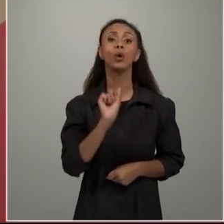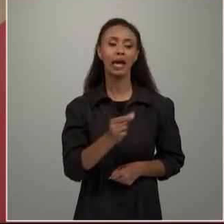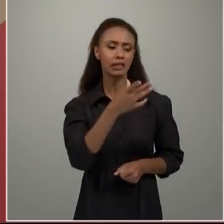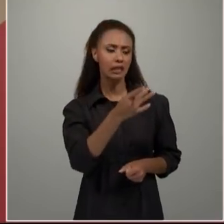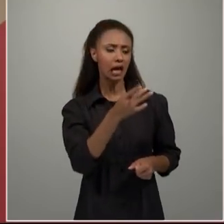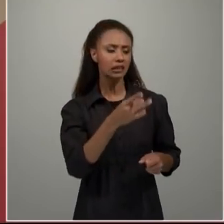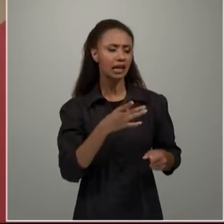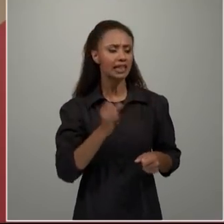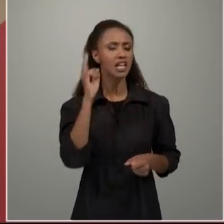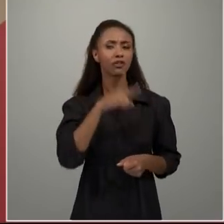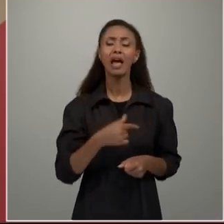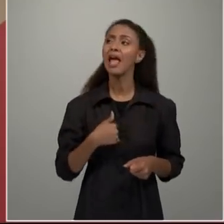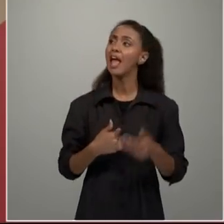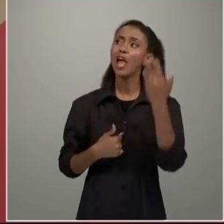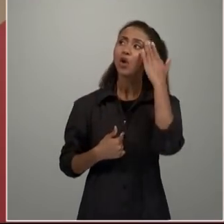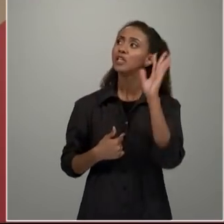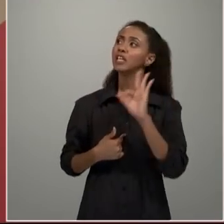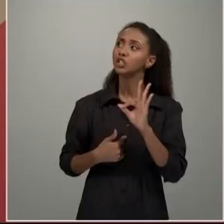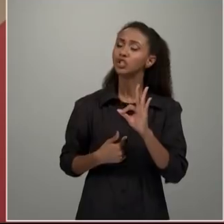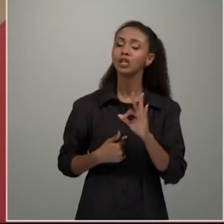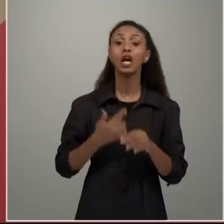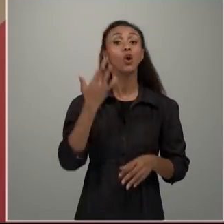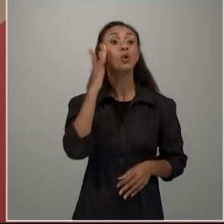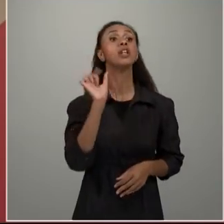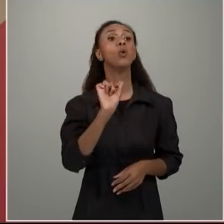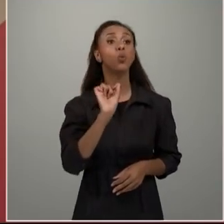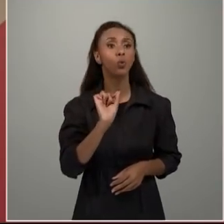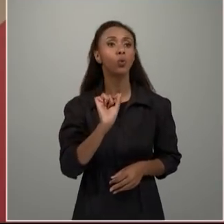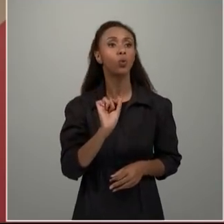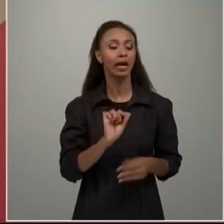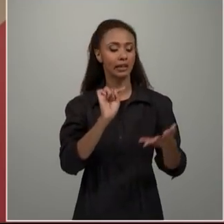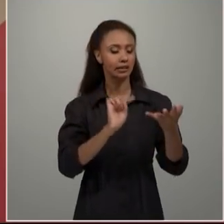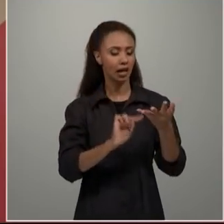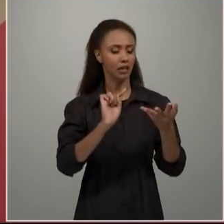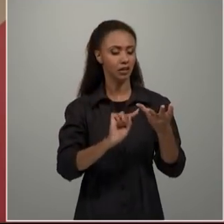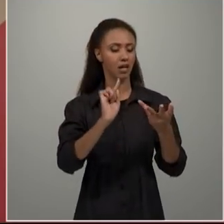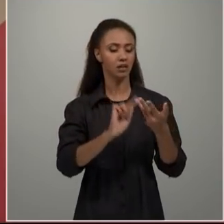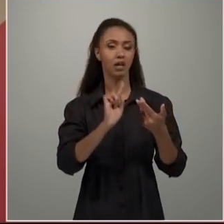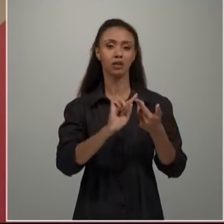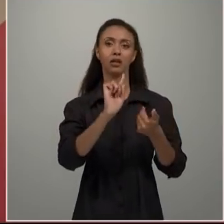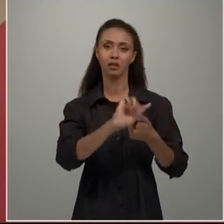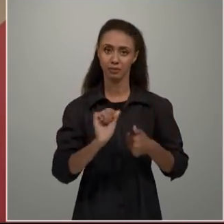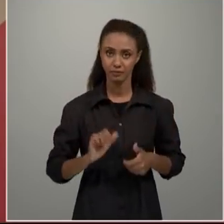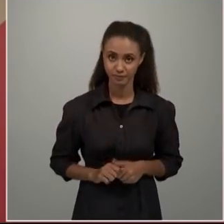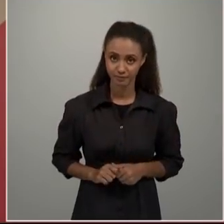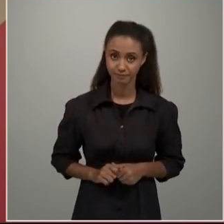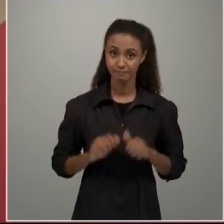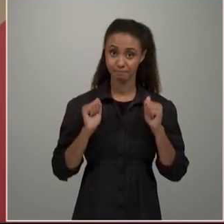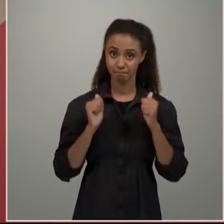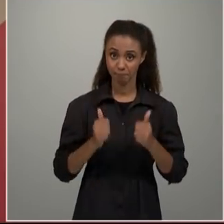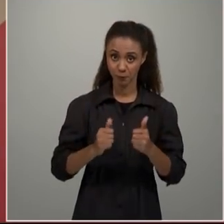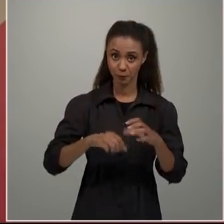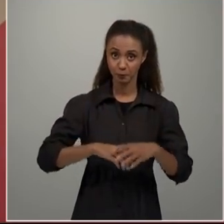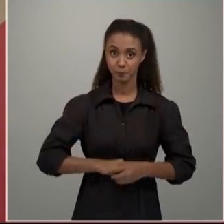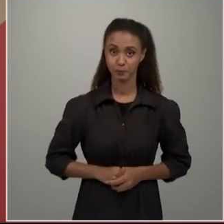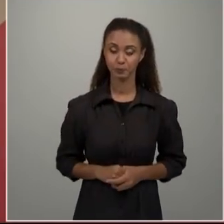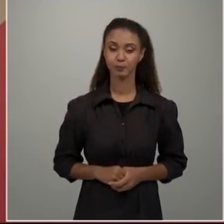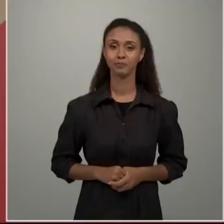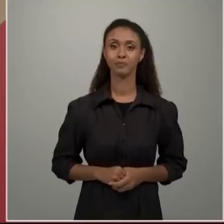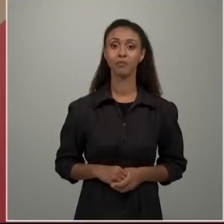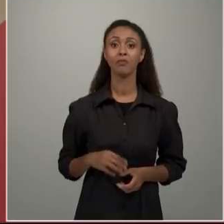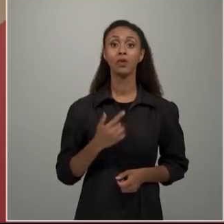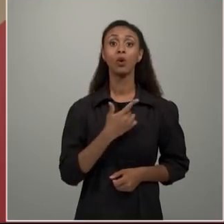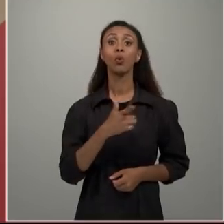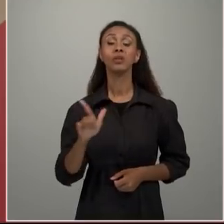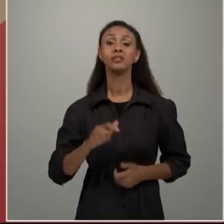ti ela não entende por lá não entende isso aquilo e aquilo outro ok tá pra molhar aqui aí a gente tem